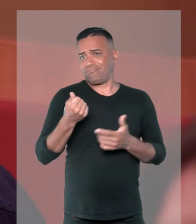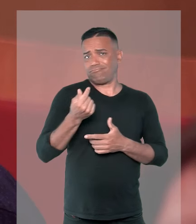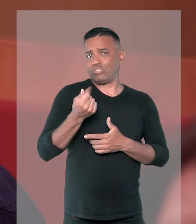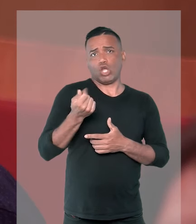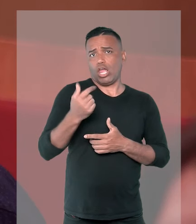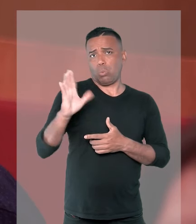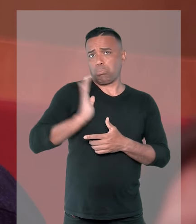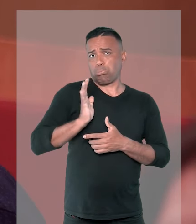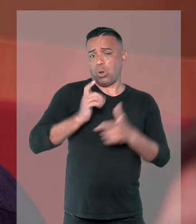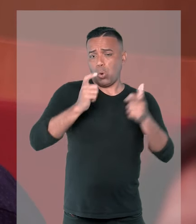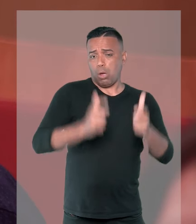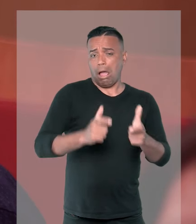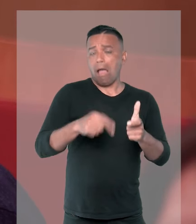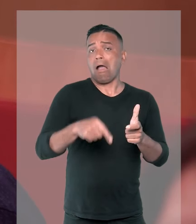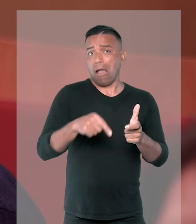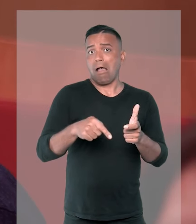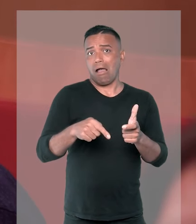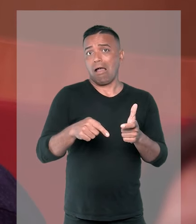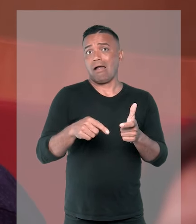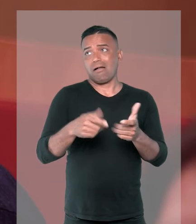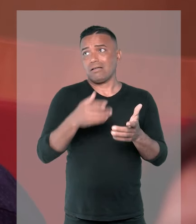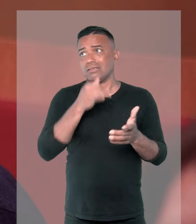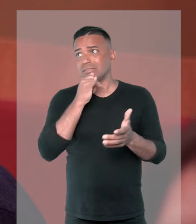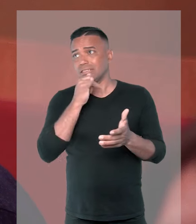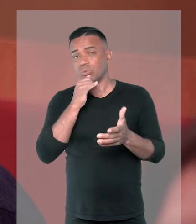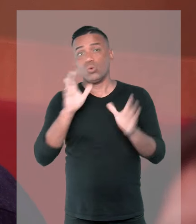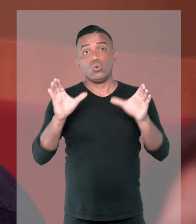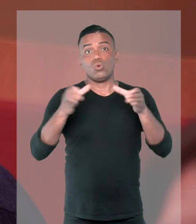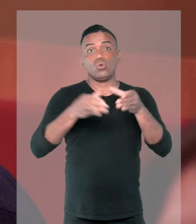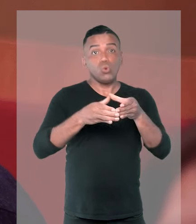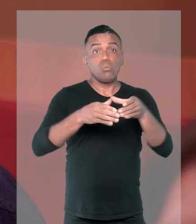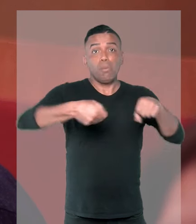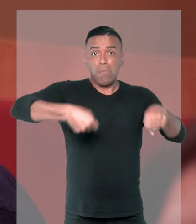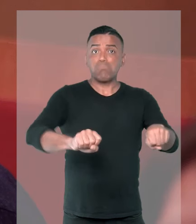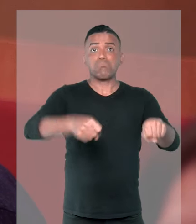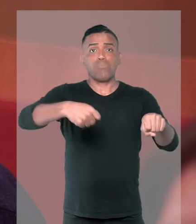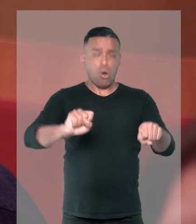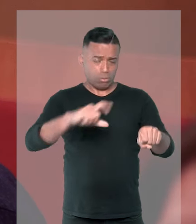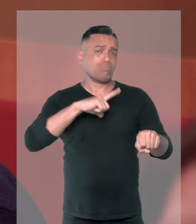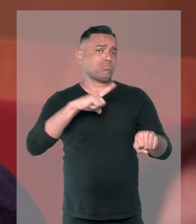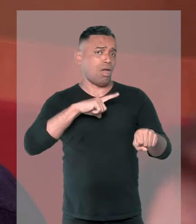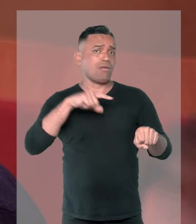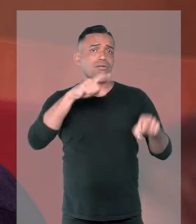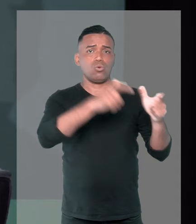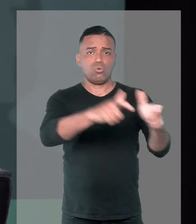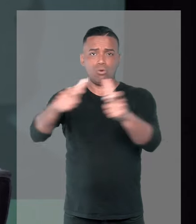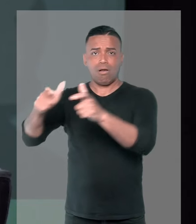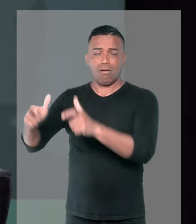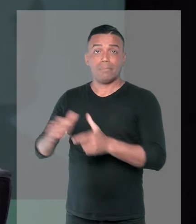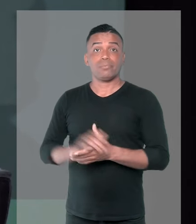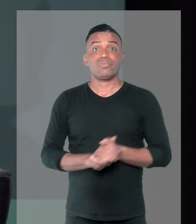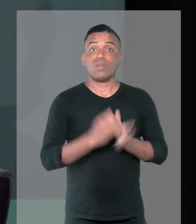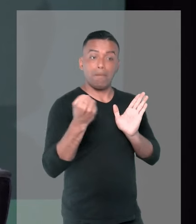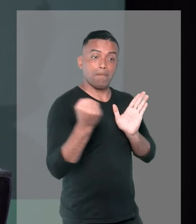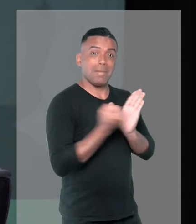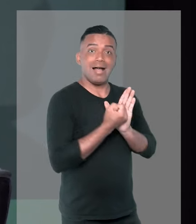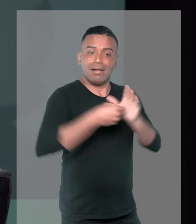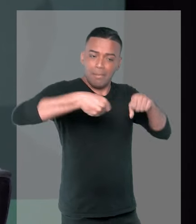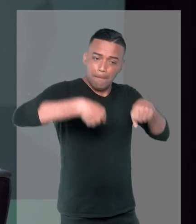chances são poder aquisitivo em escala que vai ter um clube de Harley Davison ali essa aspas marca Harley